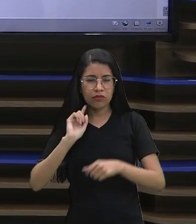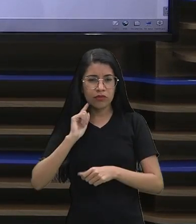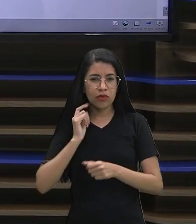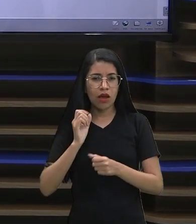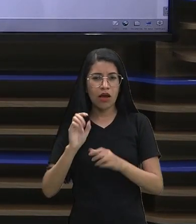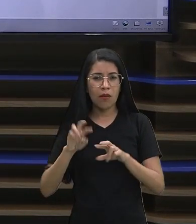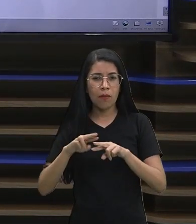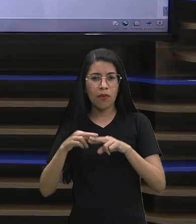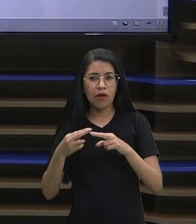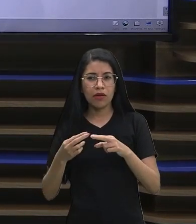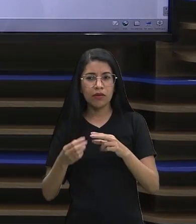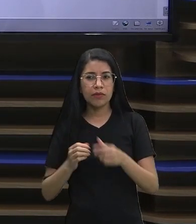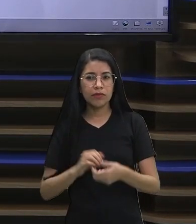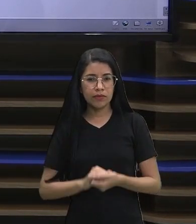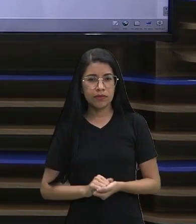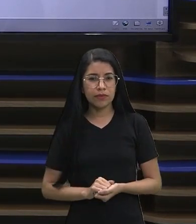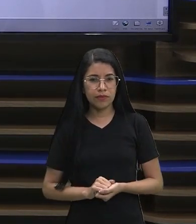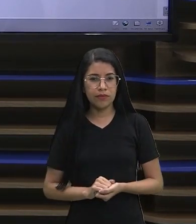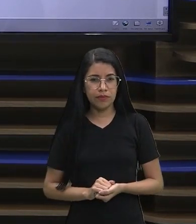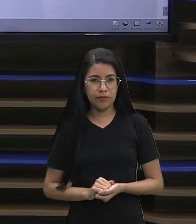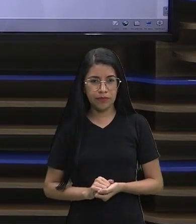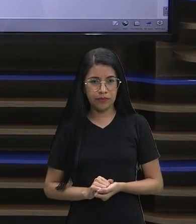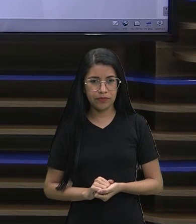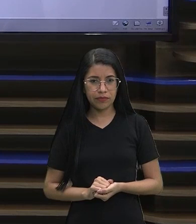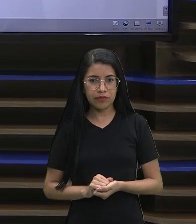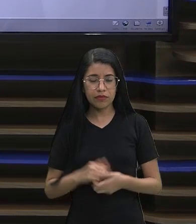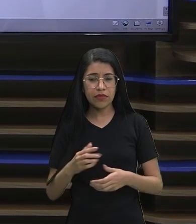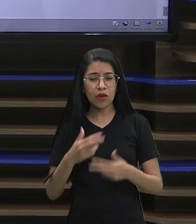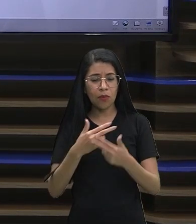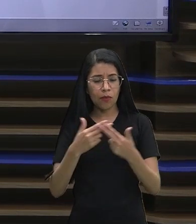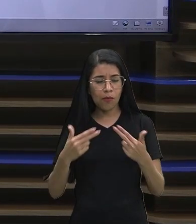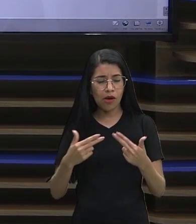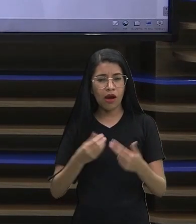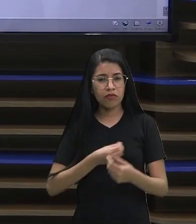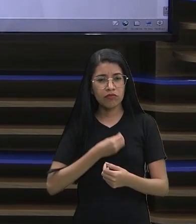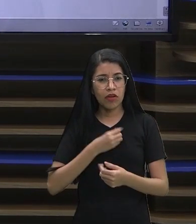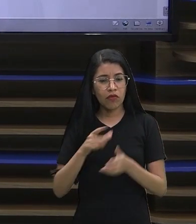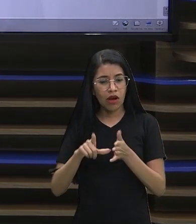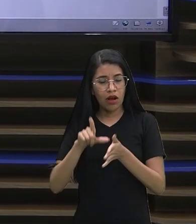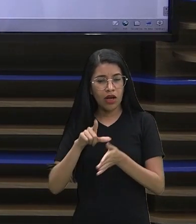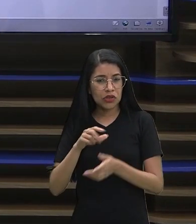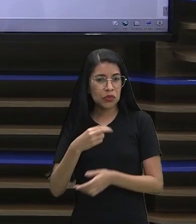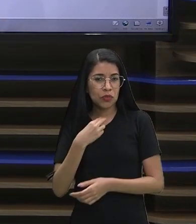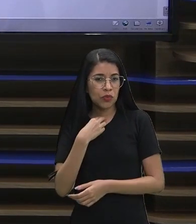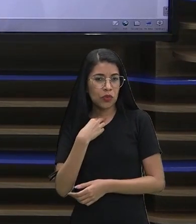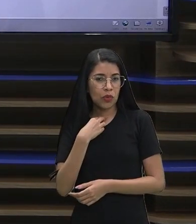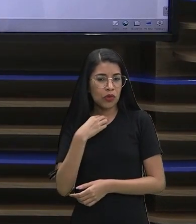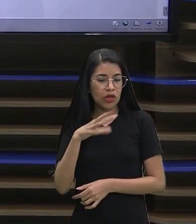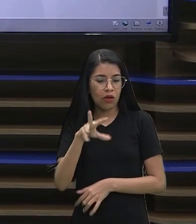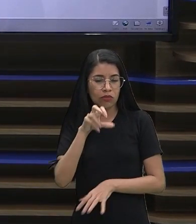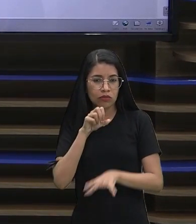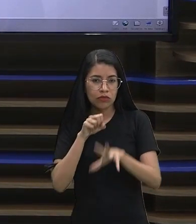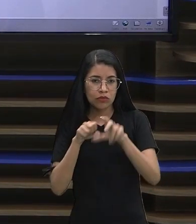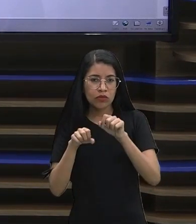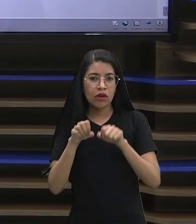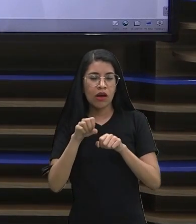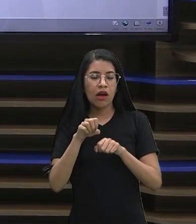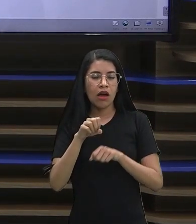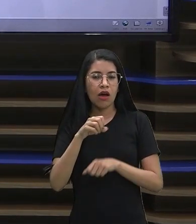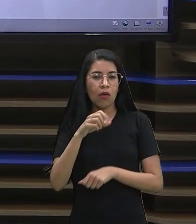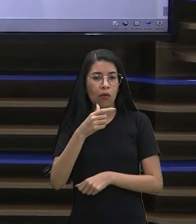erupções vulcânicas, então os primeiros seres vivos não poderiam absorver gás oxigênio, porque